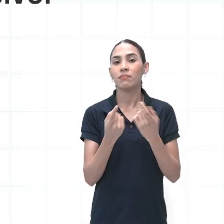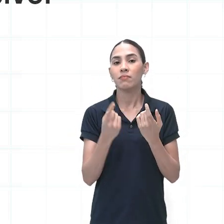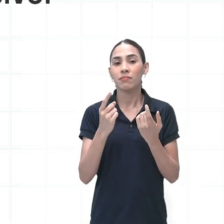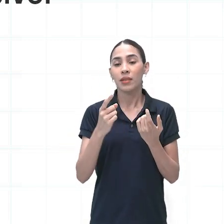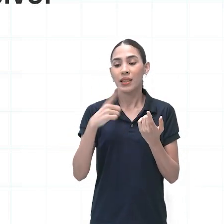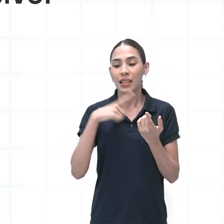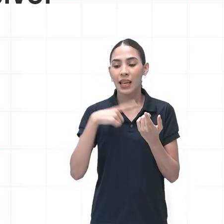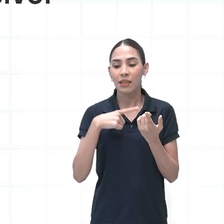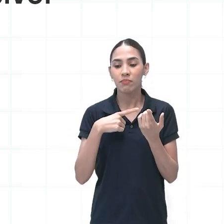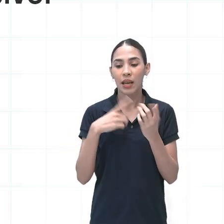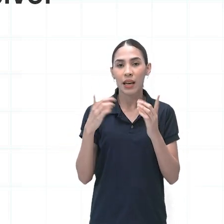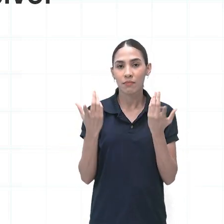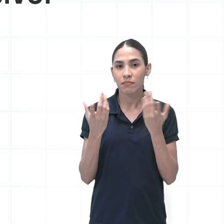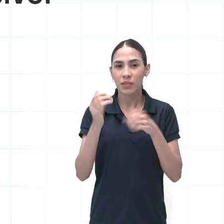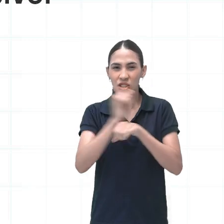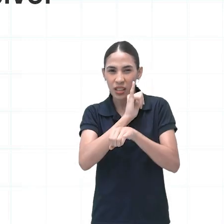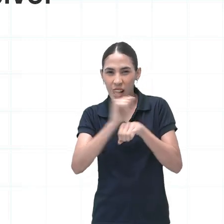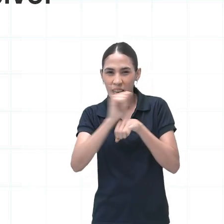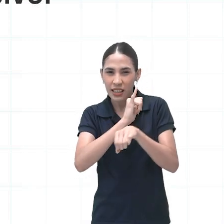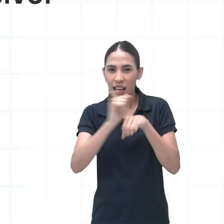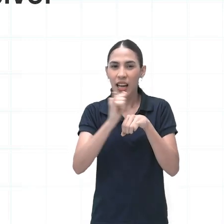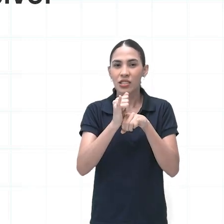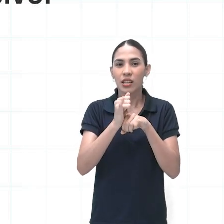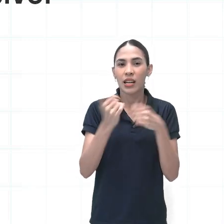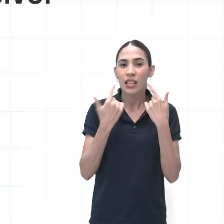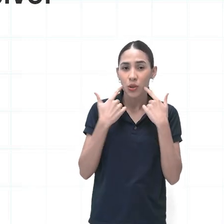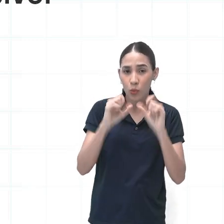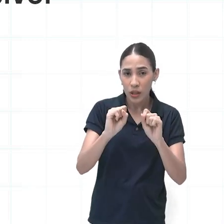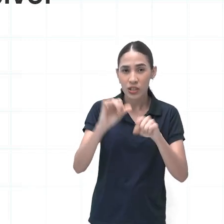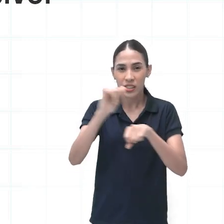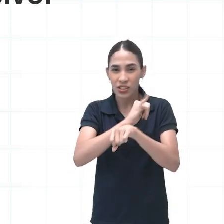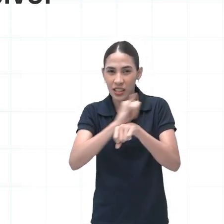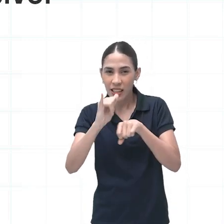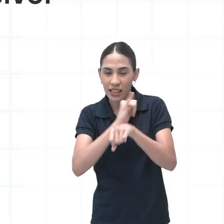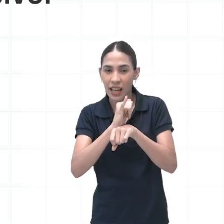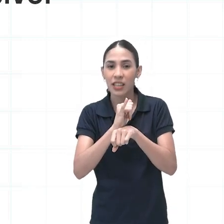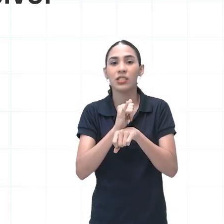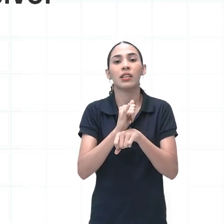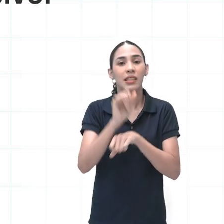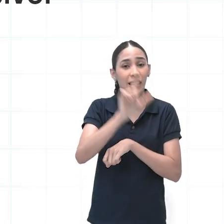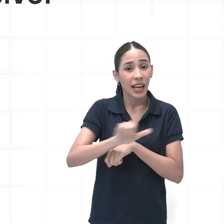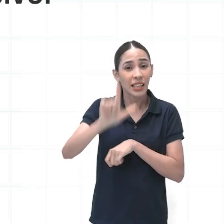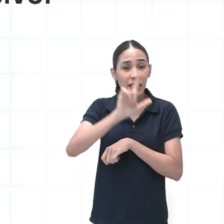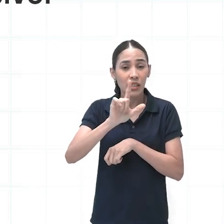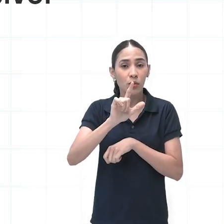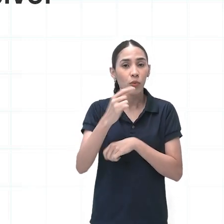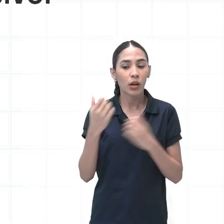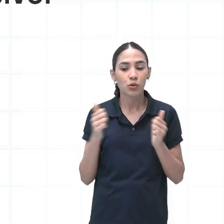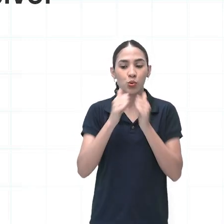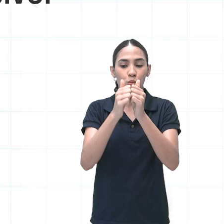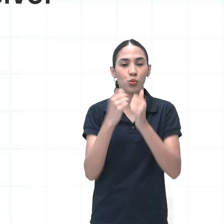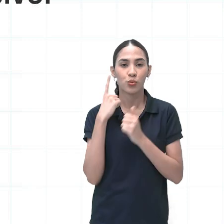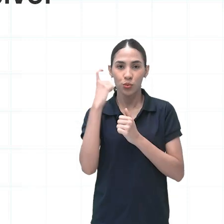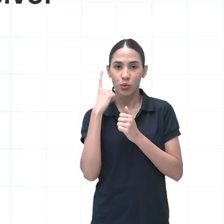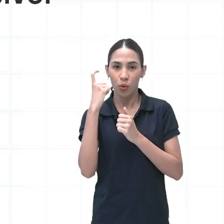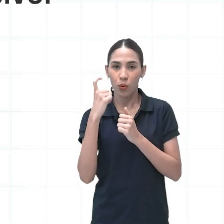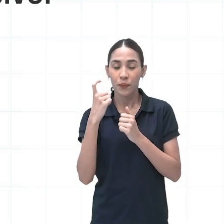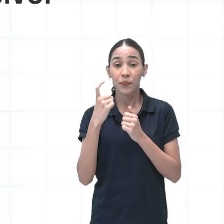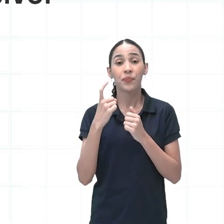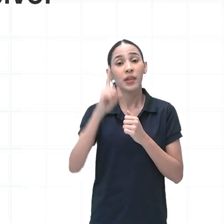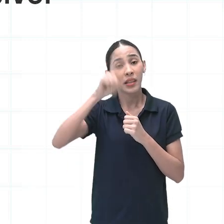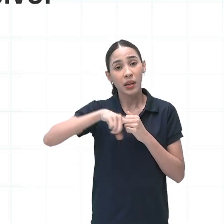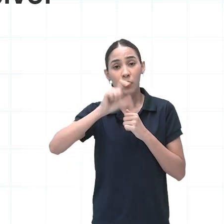esse jogo linguístico, jogo dos sentidos, da estrutura da língua, com o som e assim por diante, que